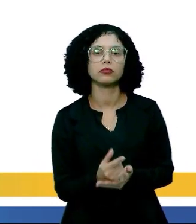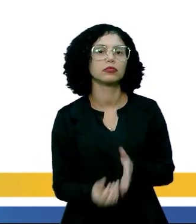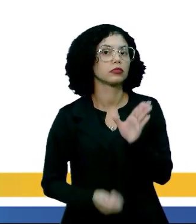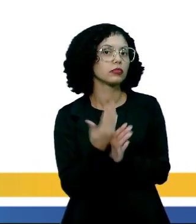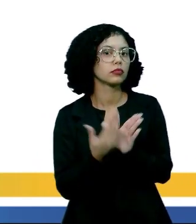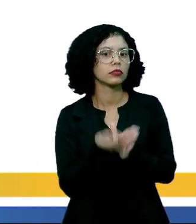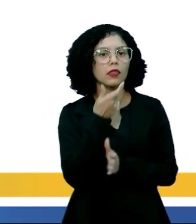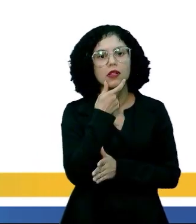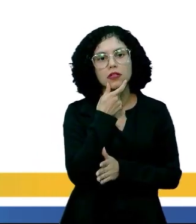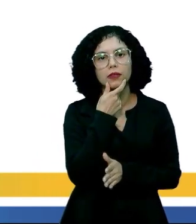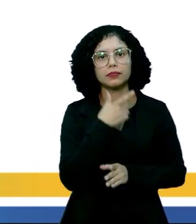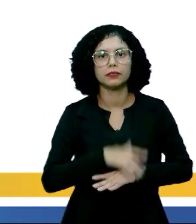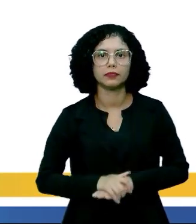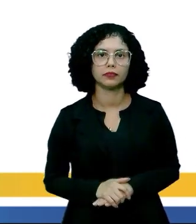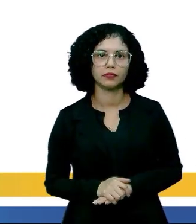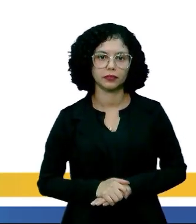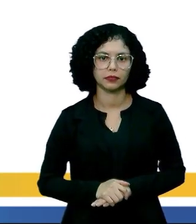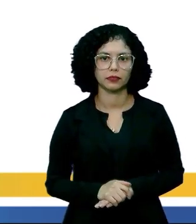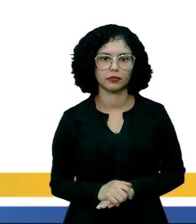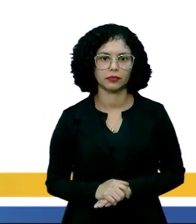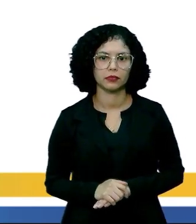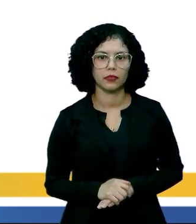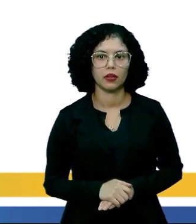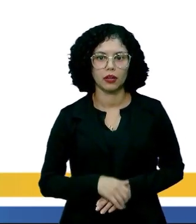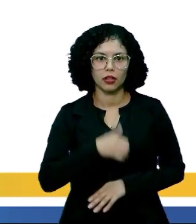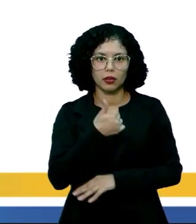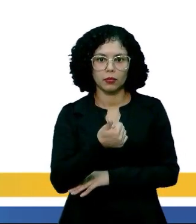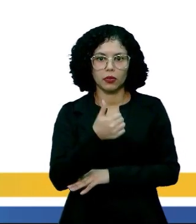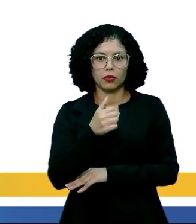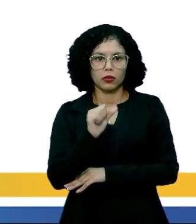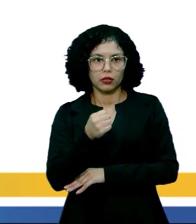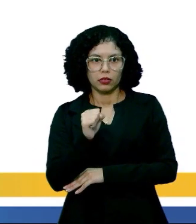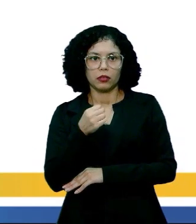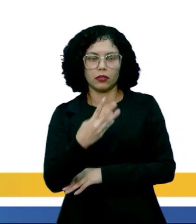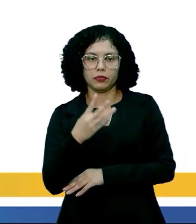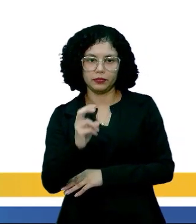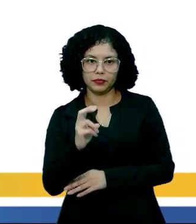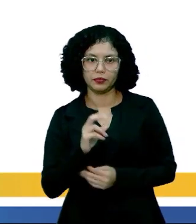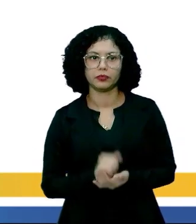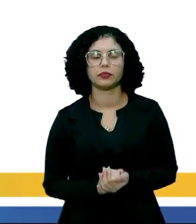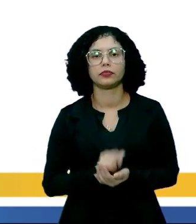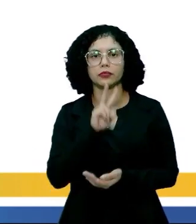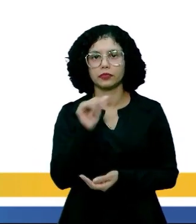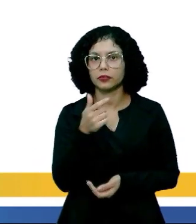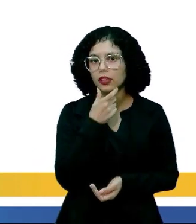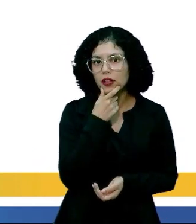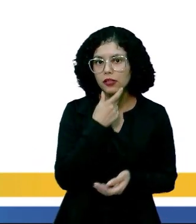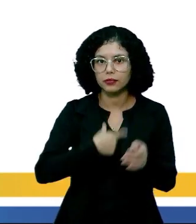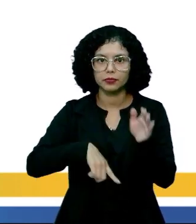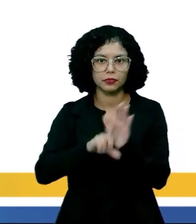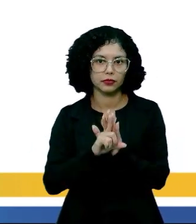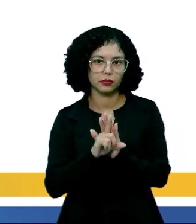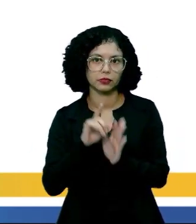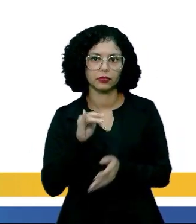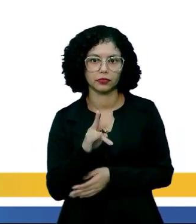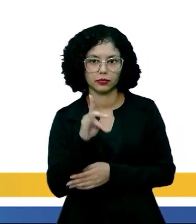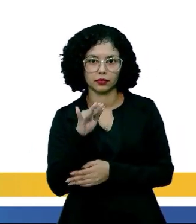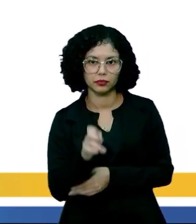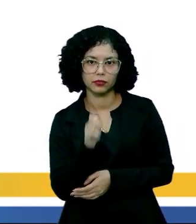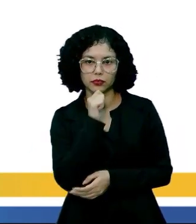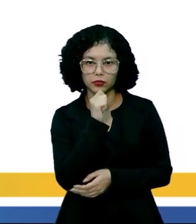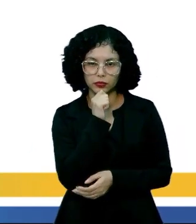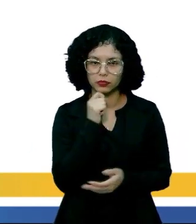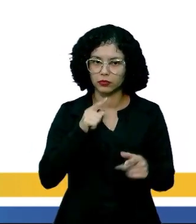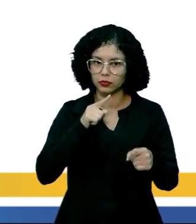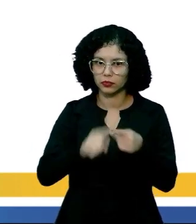com os produtos ingleses. Em 1845, né, a Inglaterra vai lançar a Lei Bill Aberdeen, que